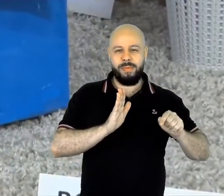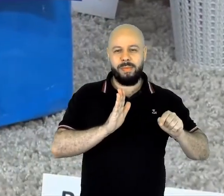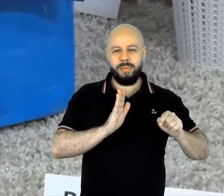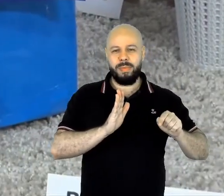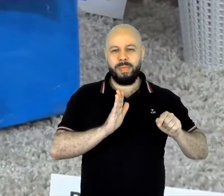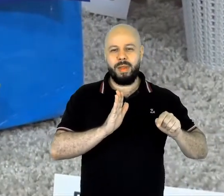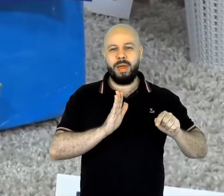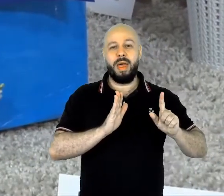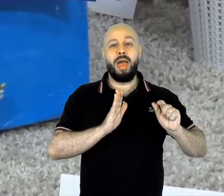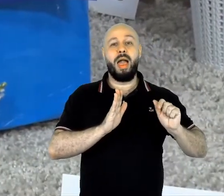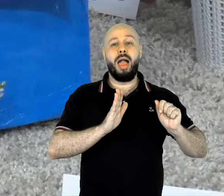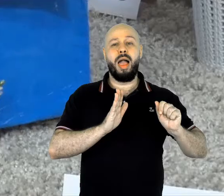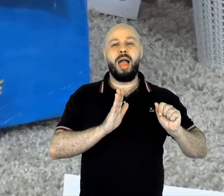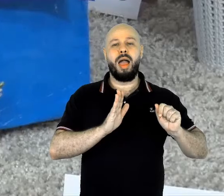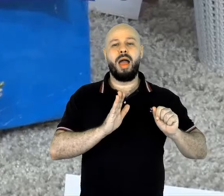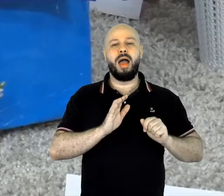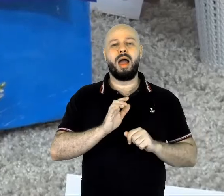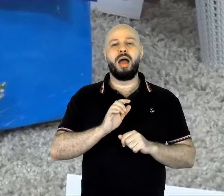mora a Azuleta.